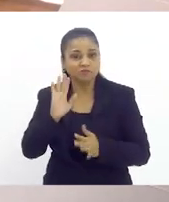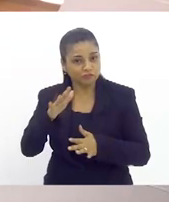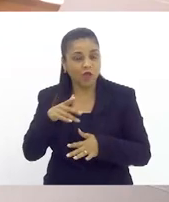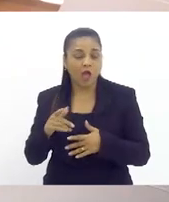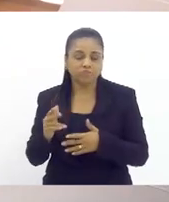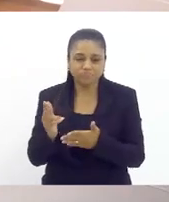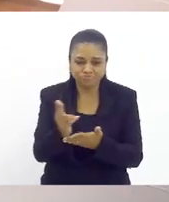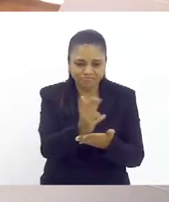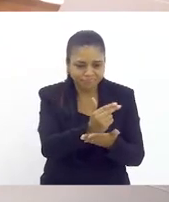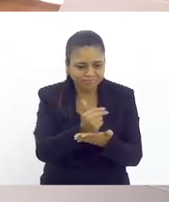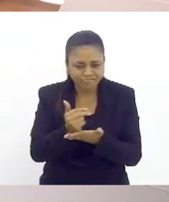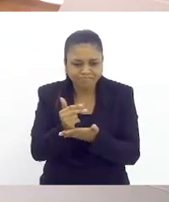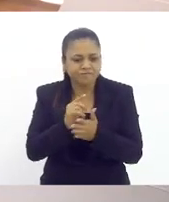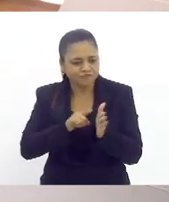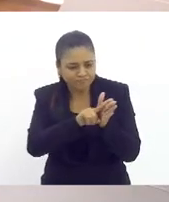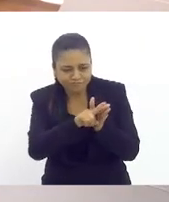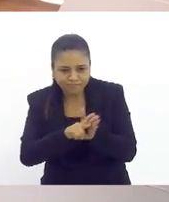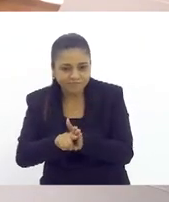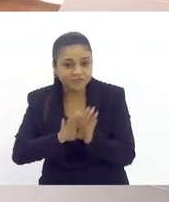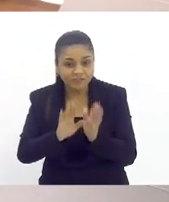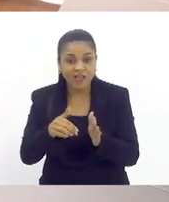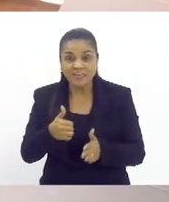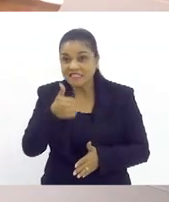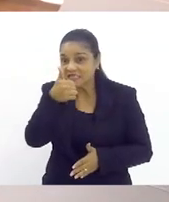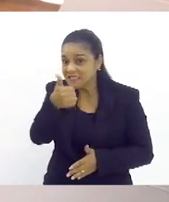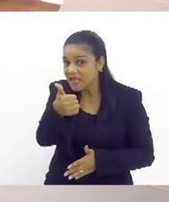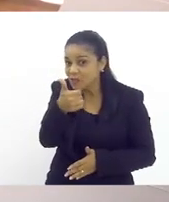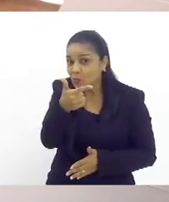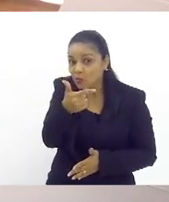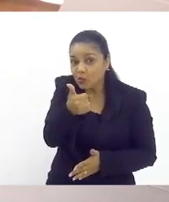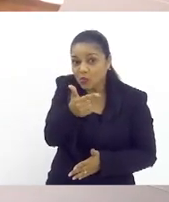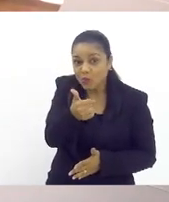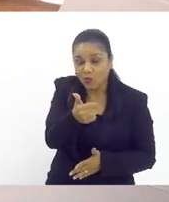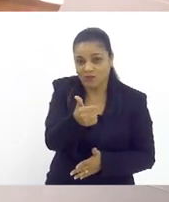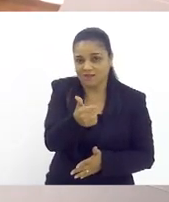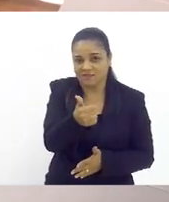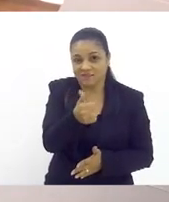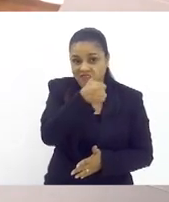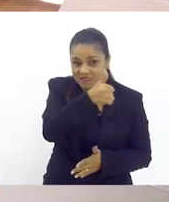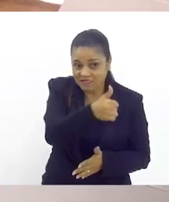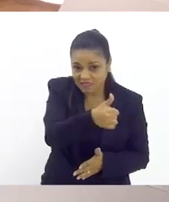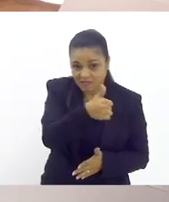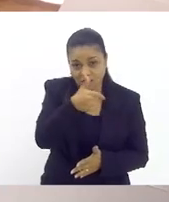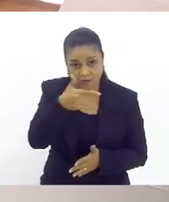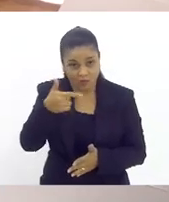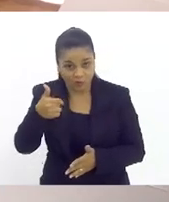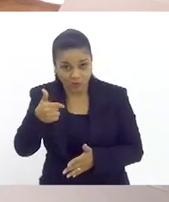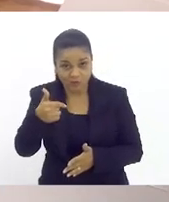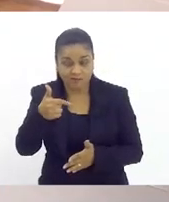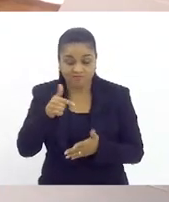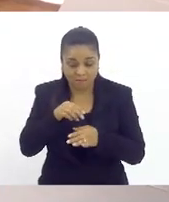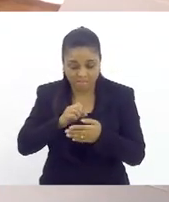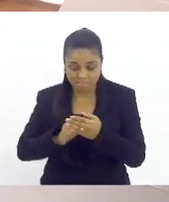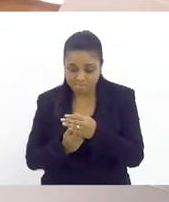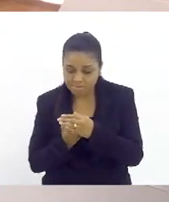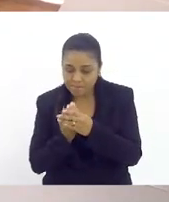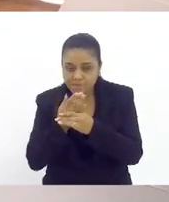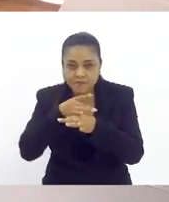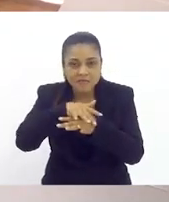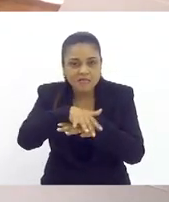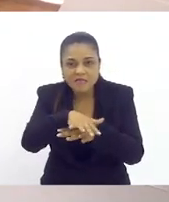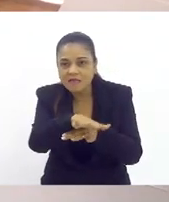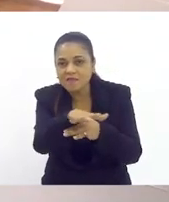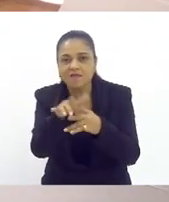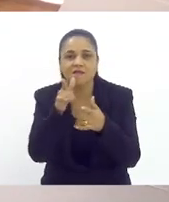gel referenciamos 112 nascentes então a gente conhece os as atividades